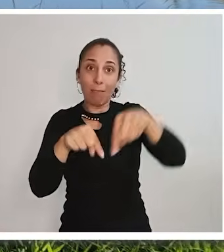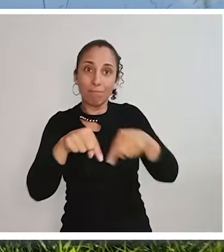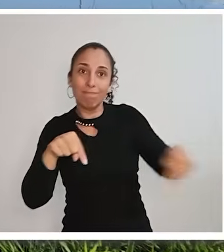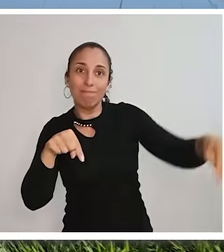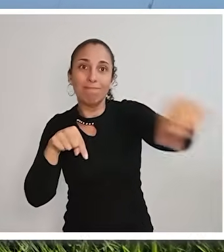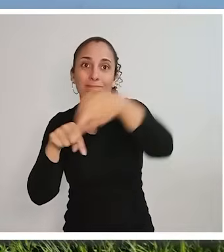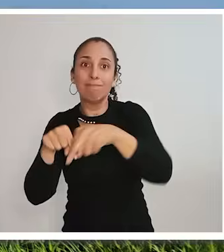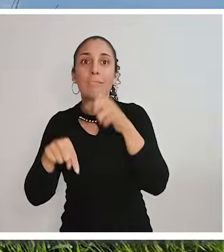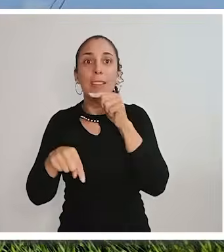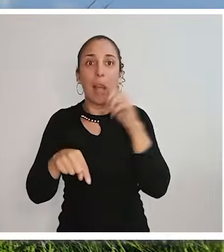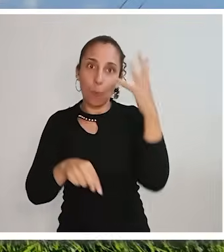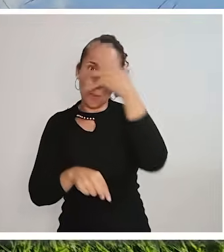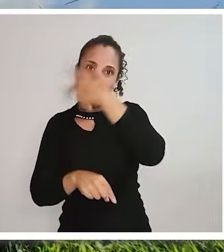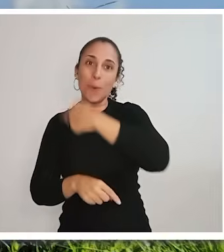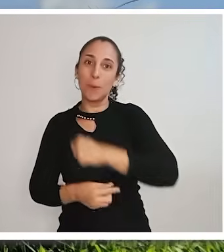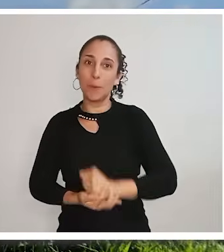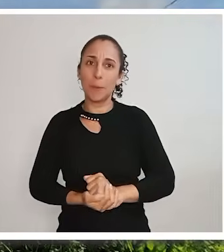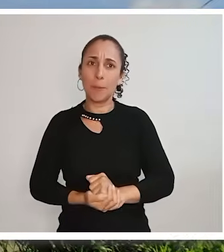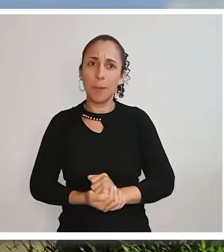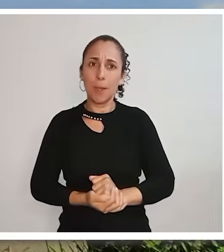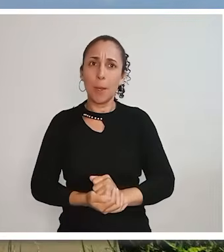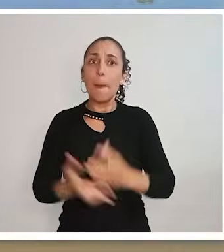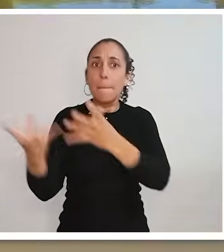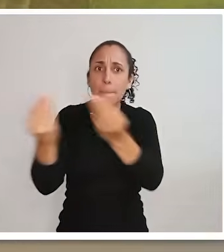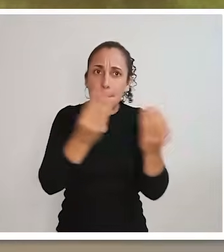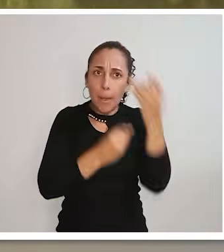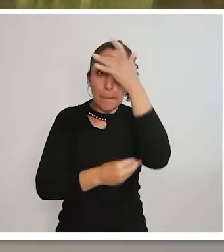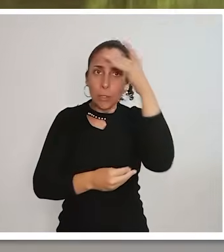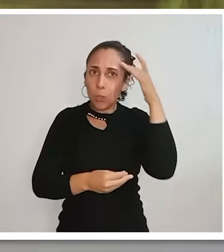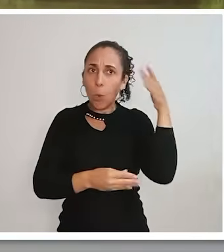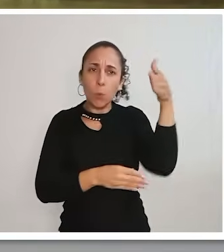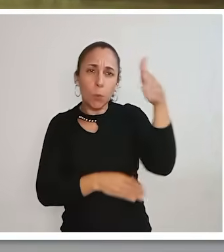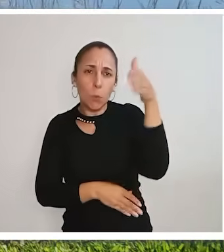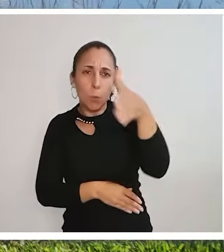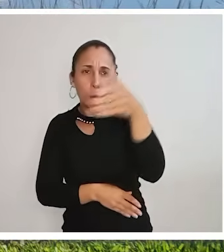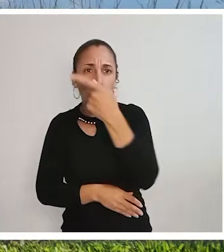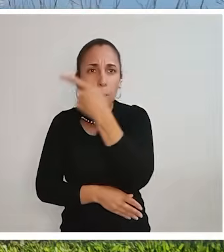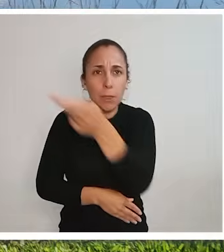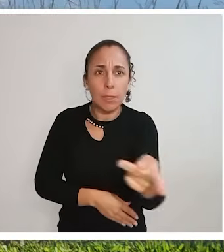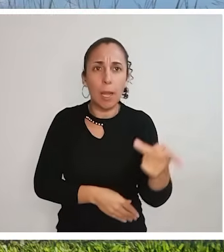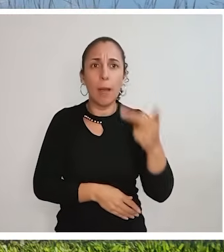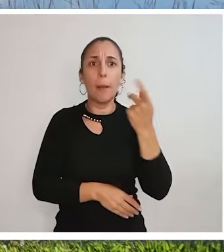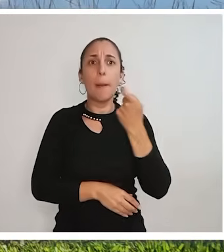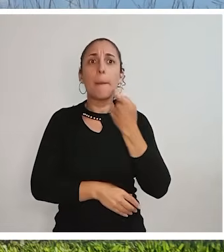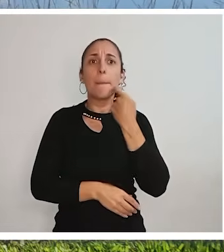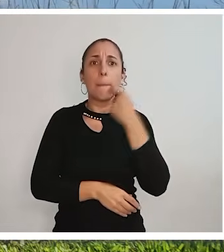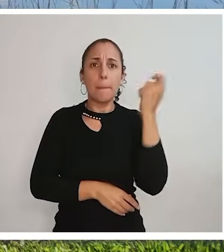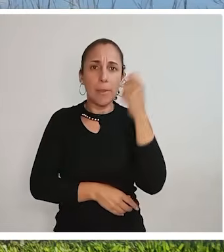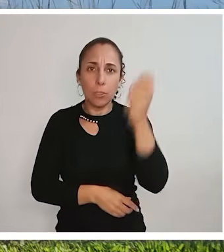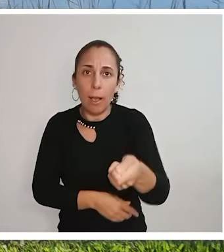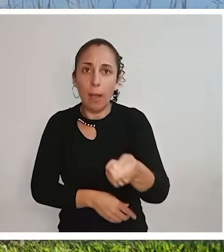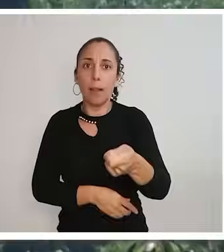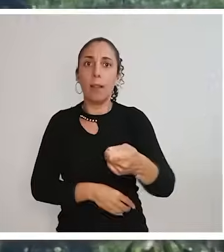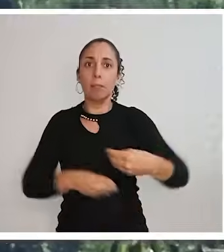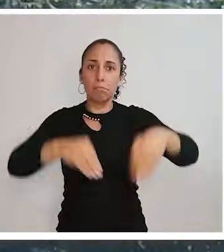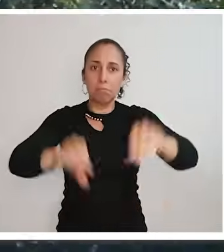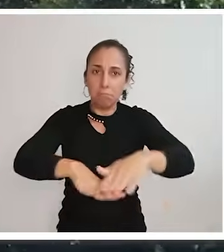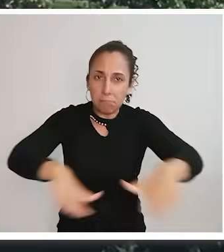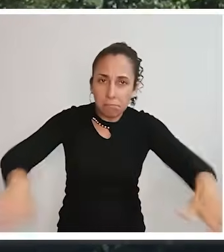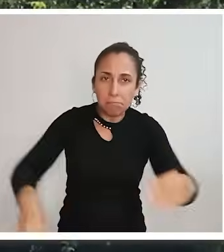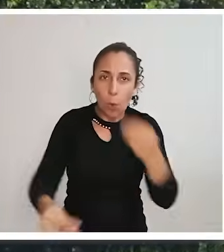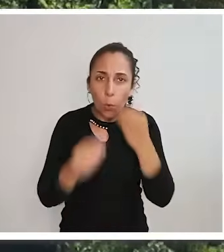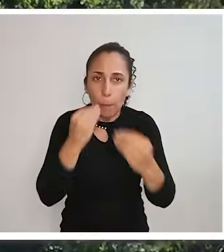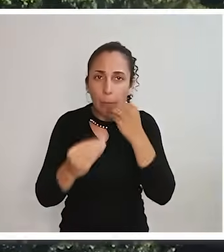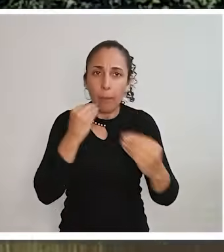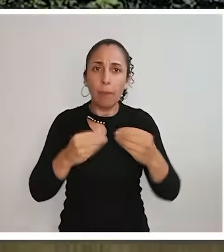formando esse lindo lago que vocês estão vendo. Vale ressaltar, é muito frequentado por pescadores, pessoas que vêm aqui para fazer um piquenique, enfim,